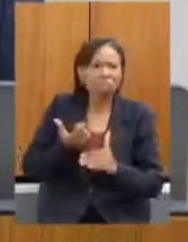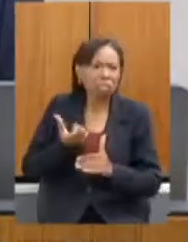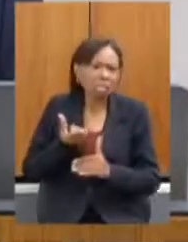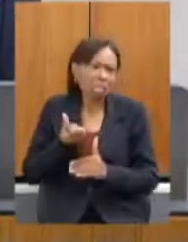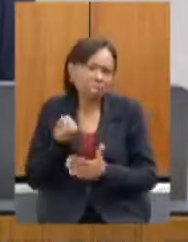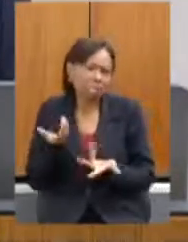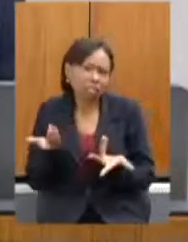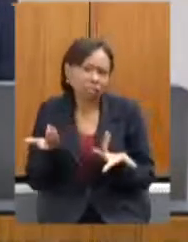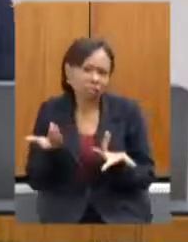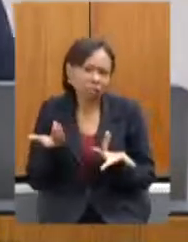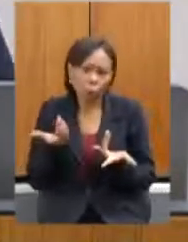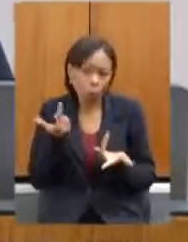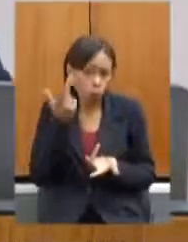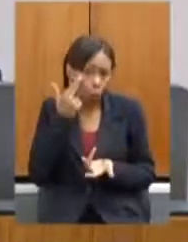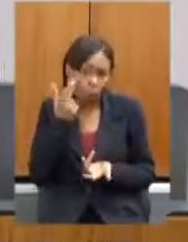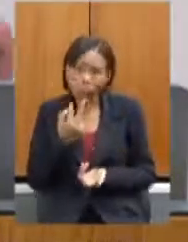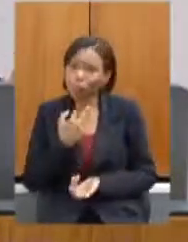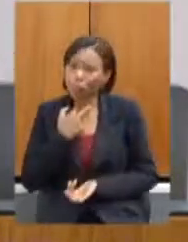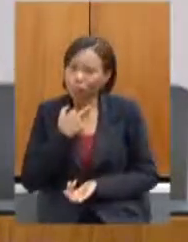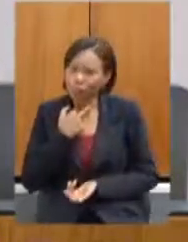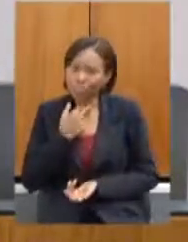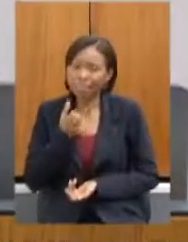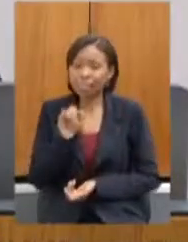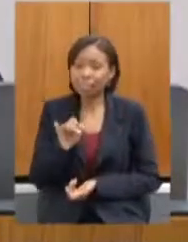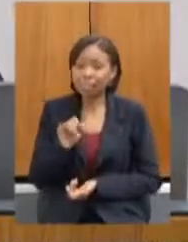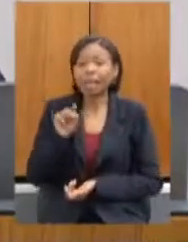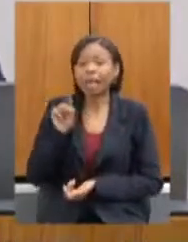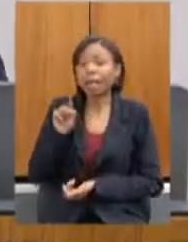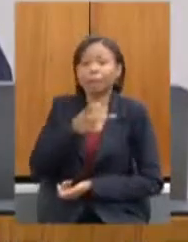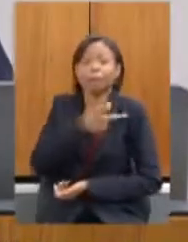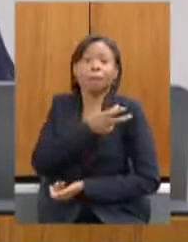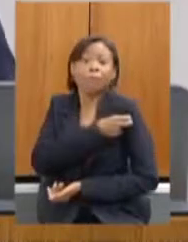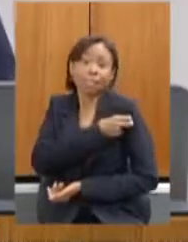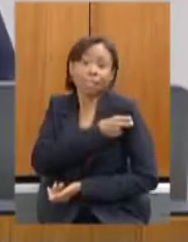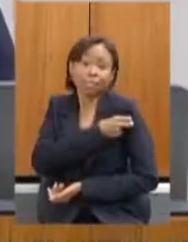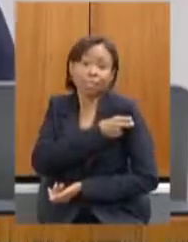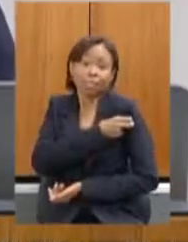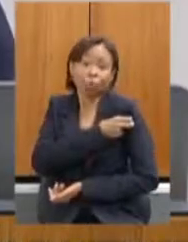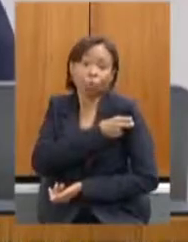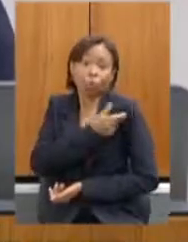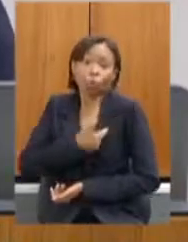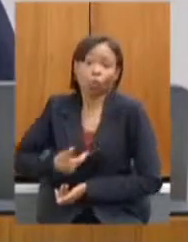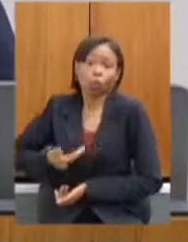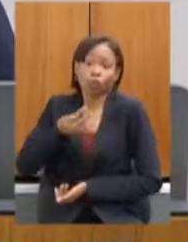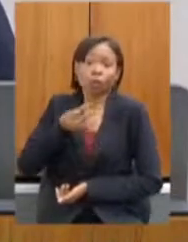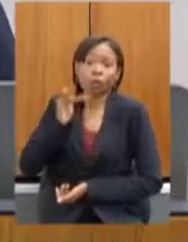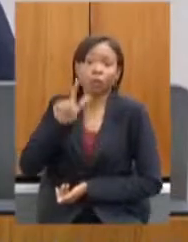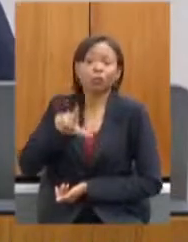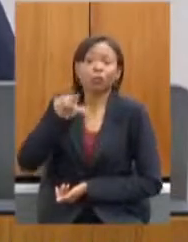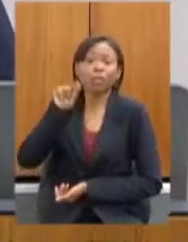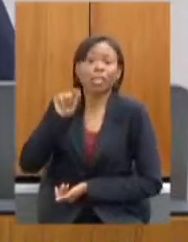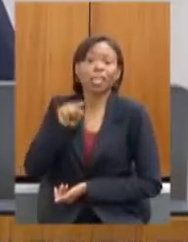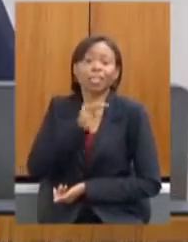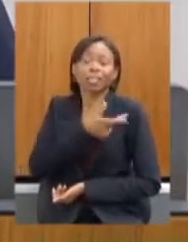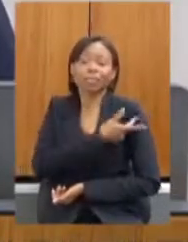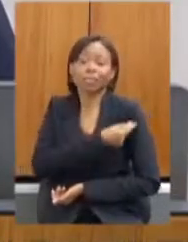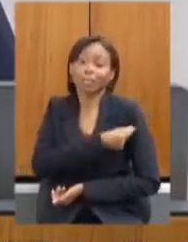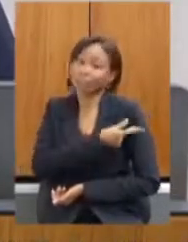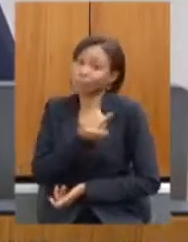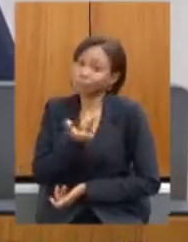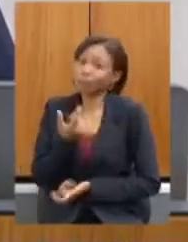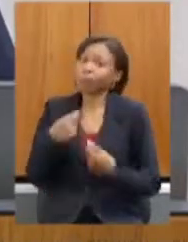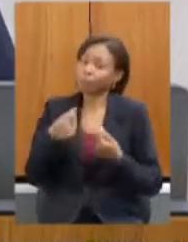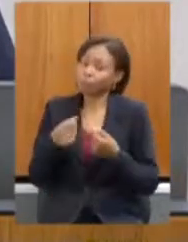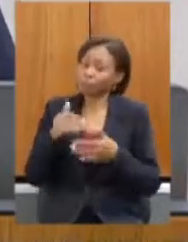vai que essa vacina seja uma das escolhidas pelo Governo Federal Então acho que seria muito interessante é a